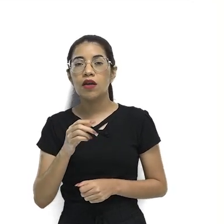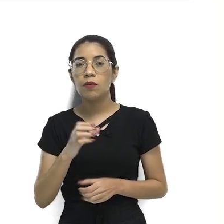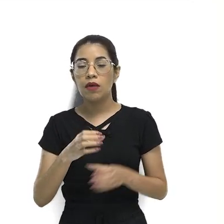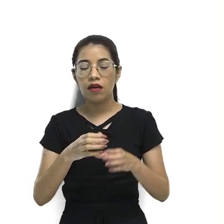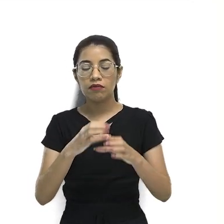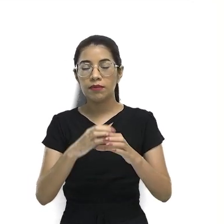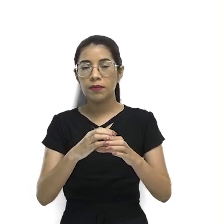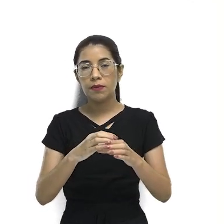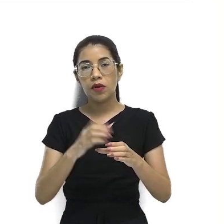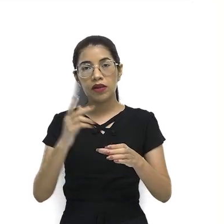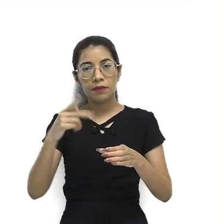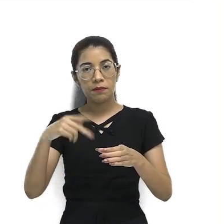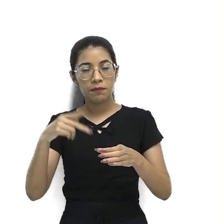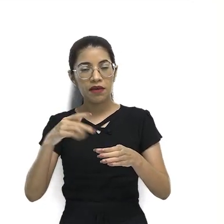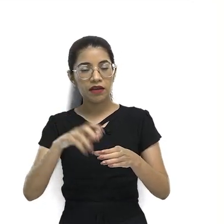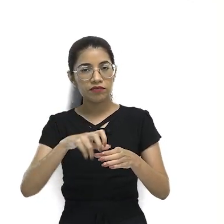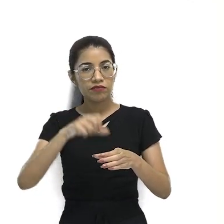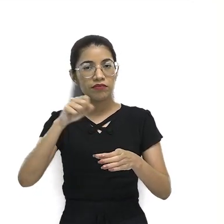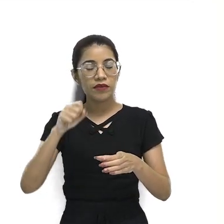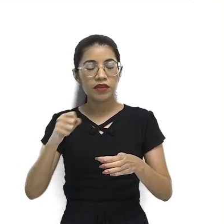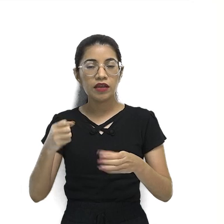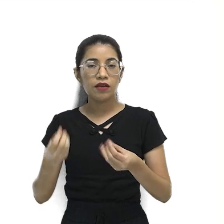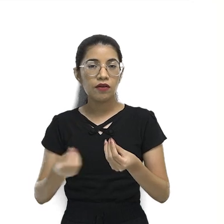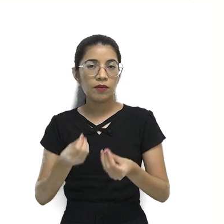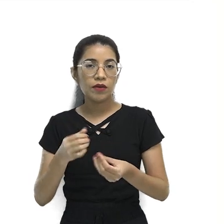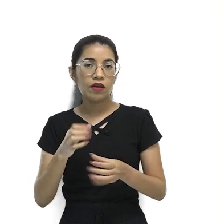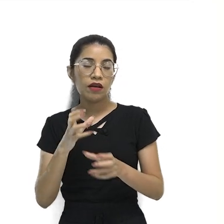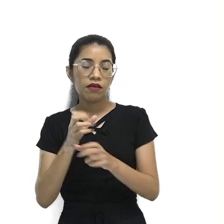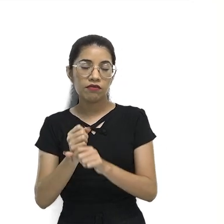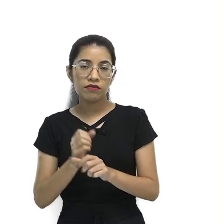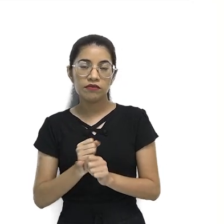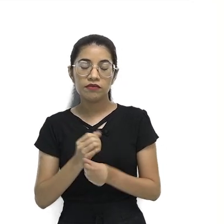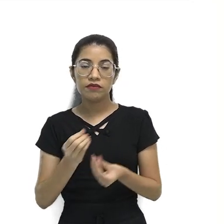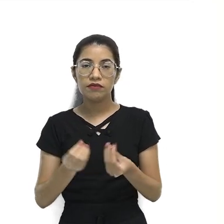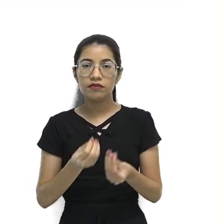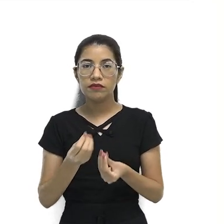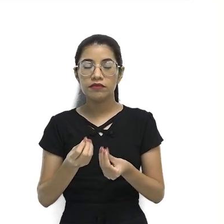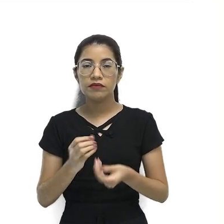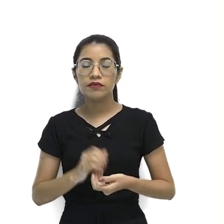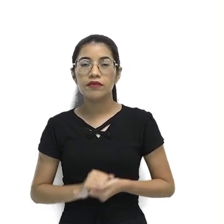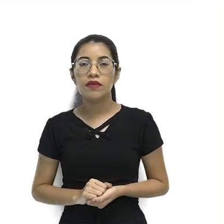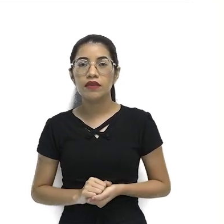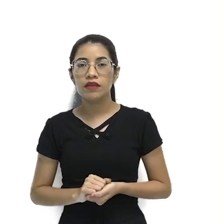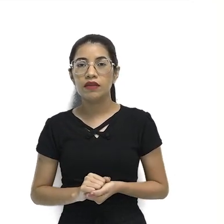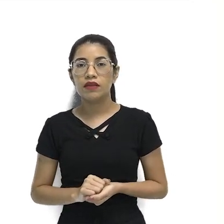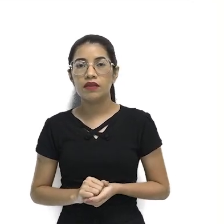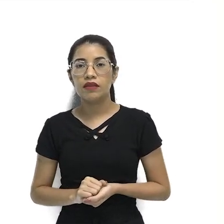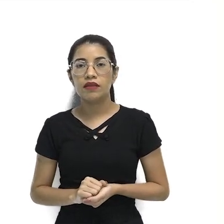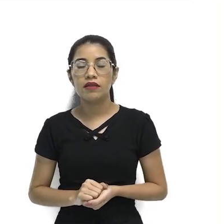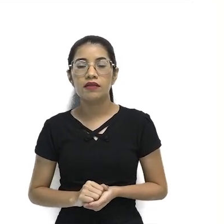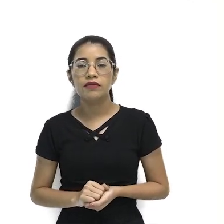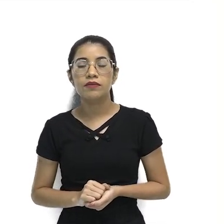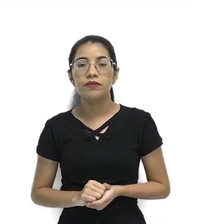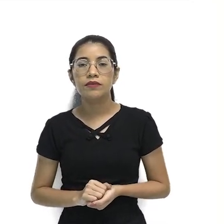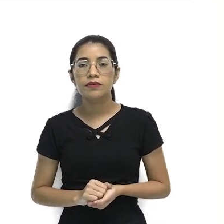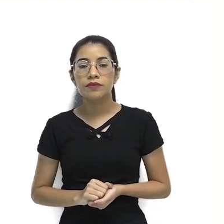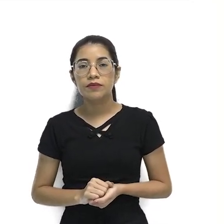O cálculo da probabilidade nós fazemos calculando os